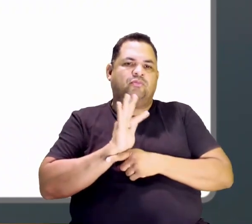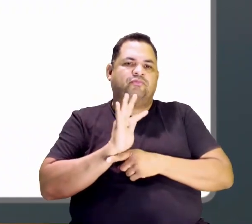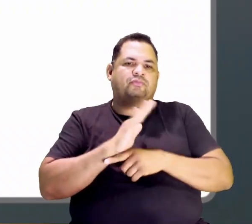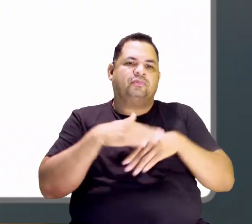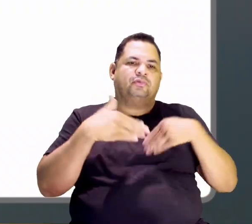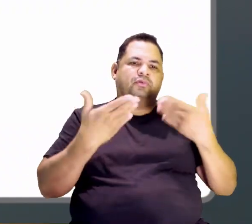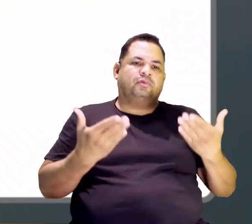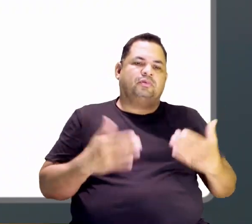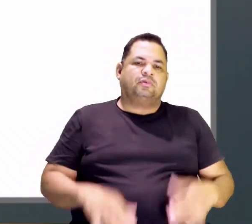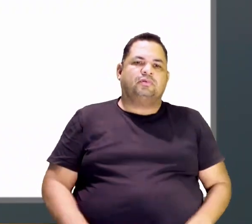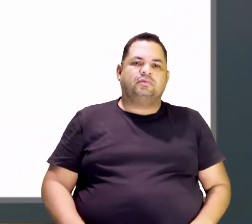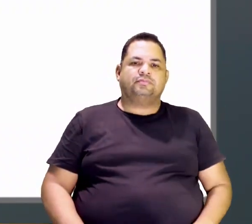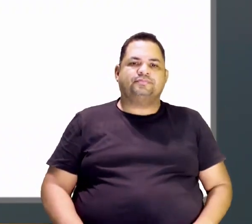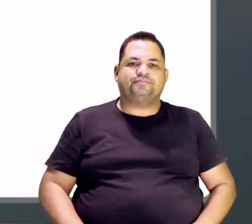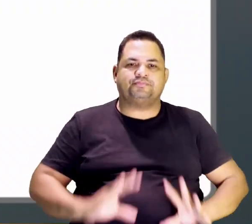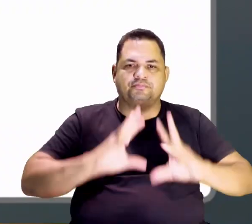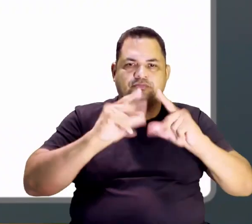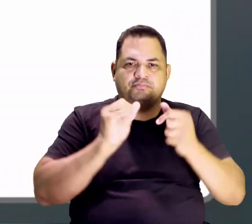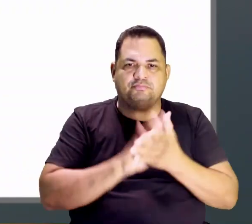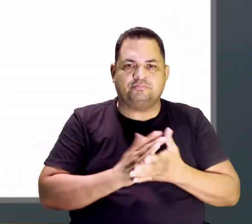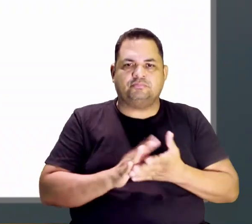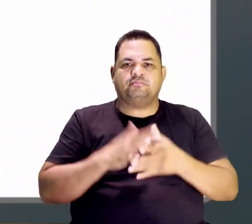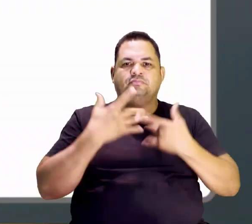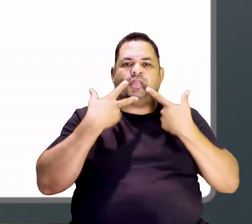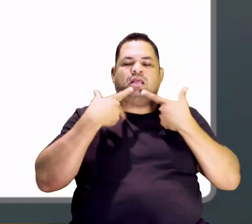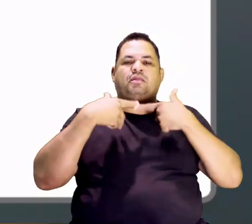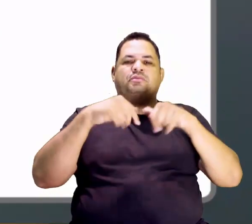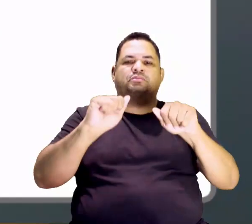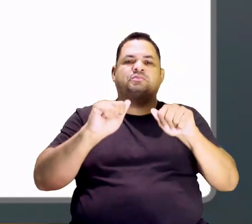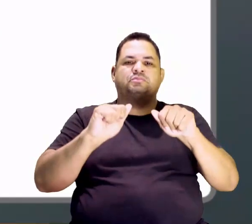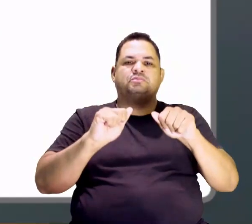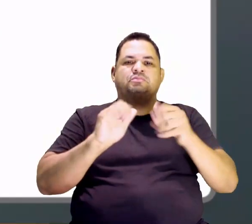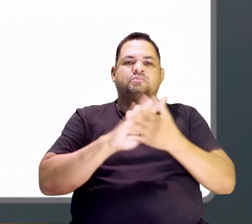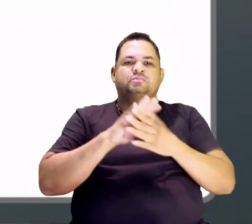tudo correlacionado aí com a área de linguagens, né? Com a área de